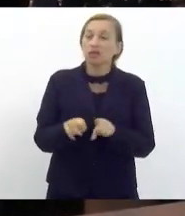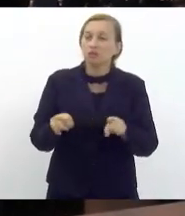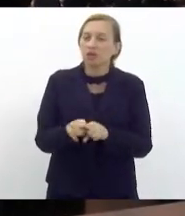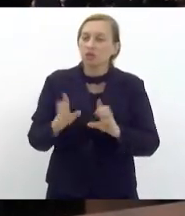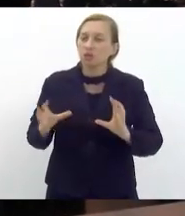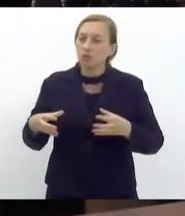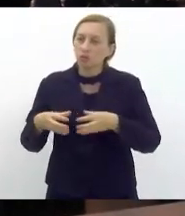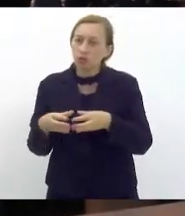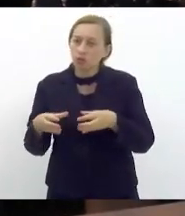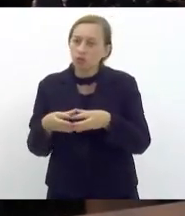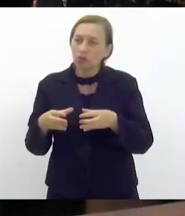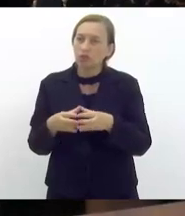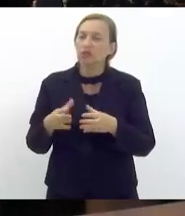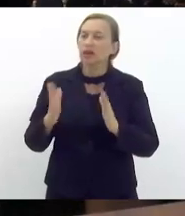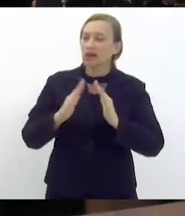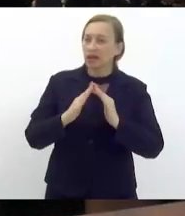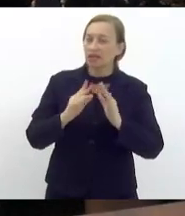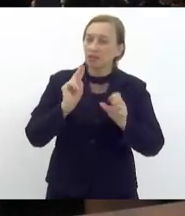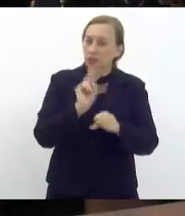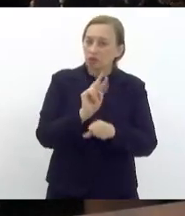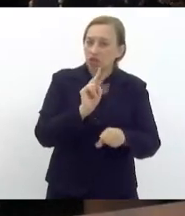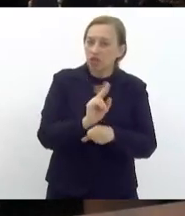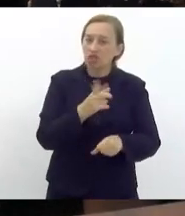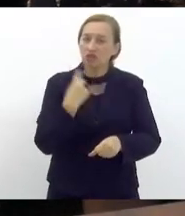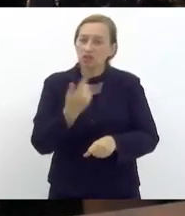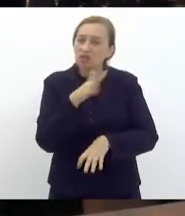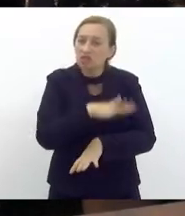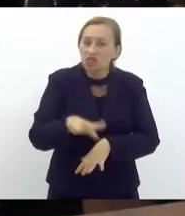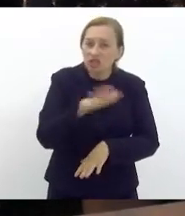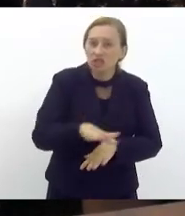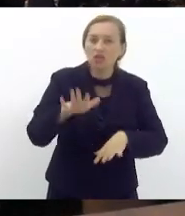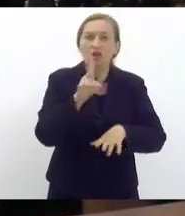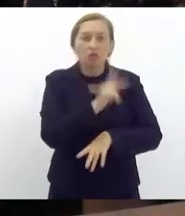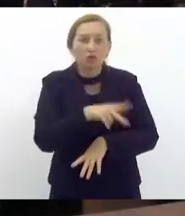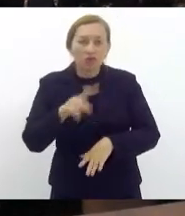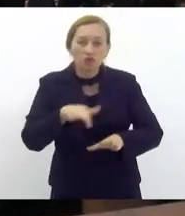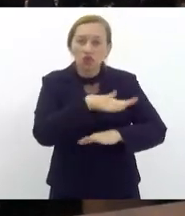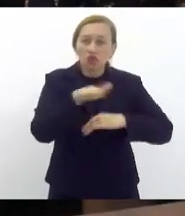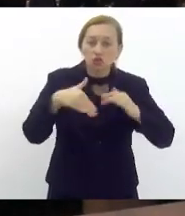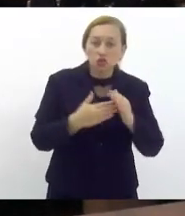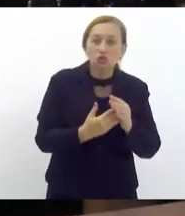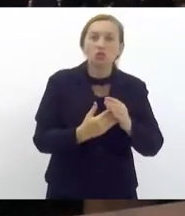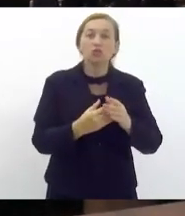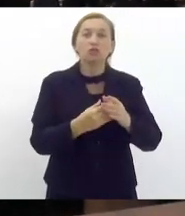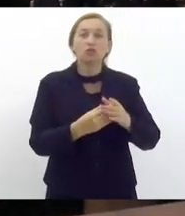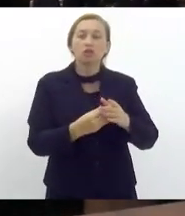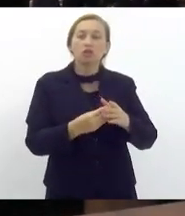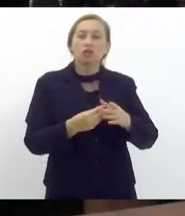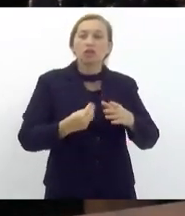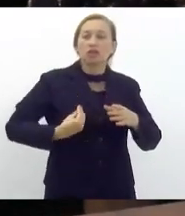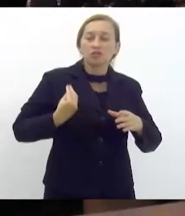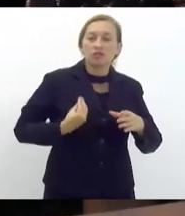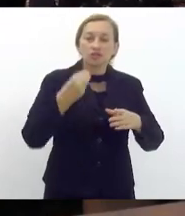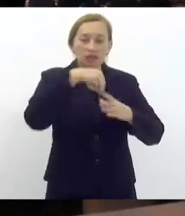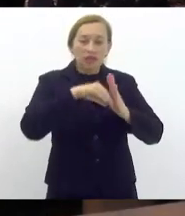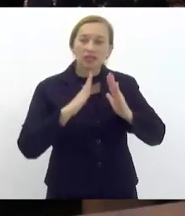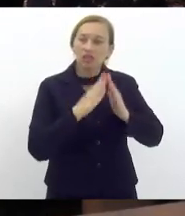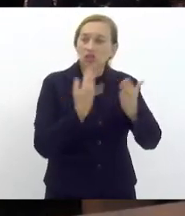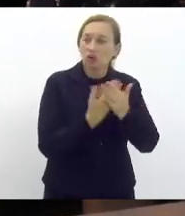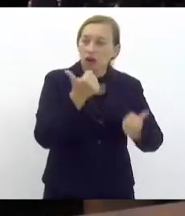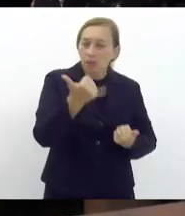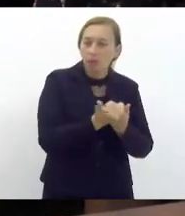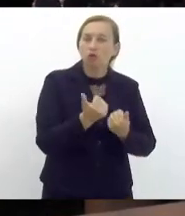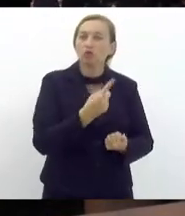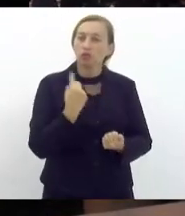casa o que for preciso para protegermos nossas crianças professores e todos que estão dentro das escolas eles terão nosso apoio